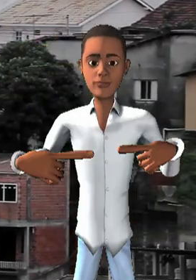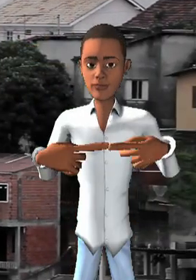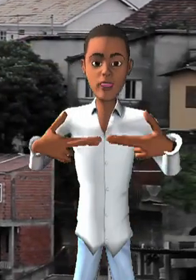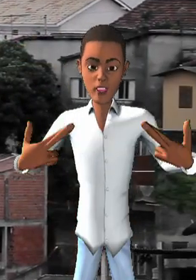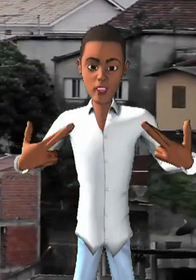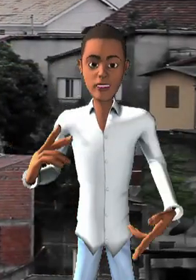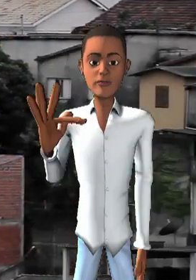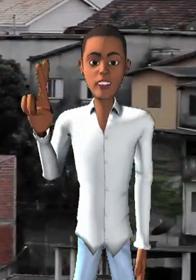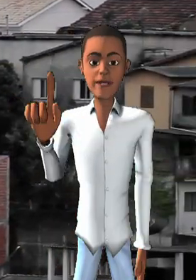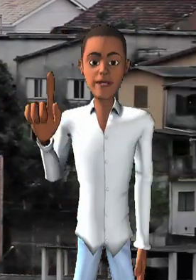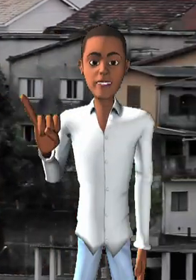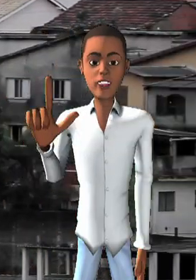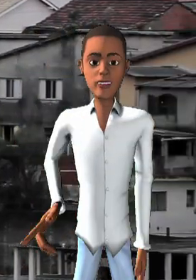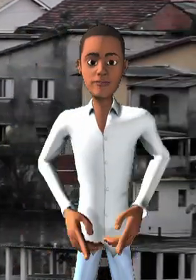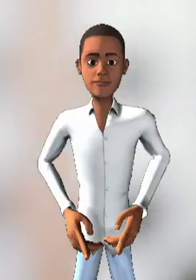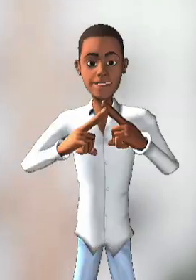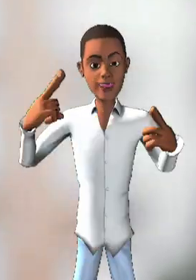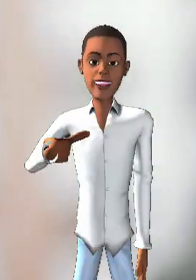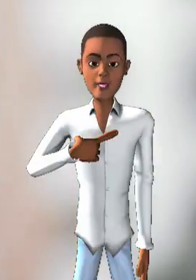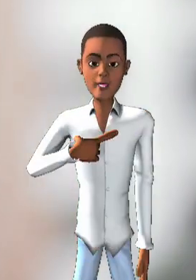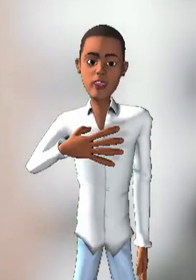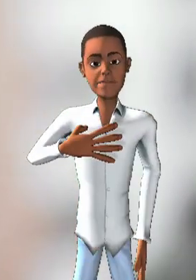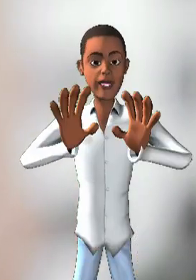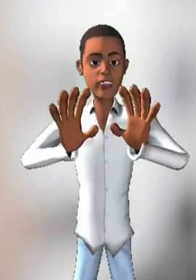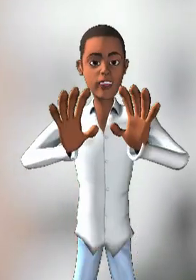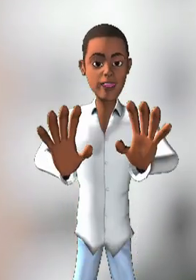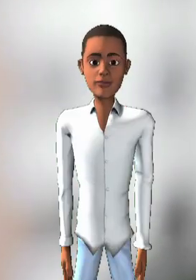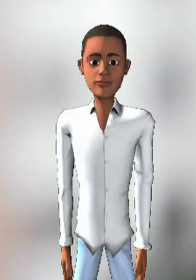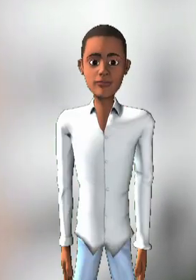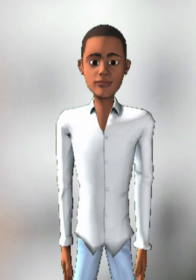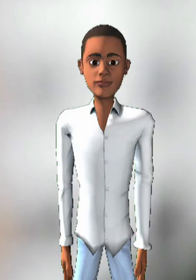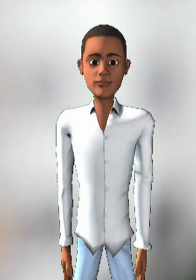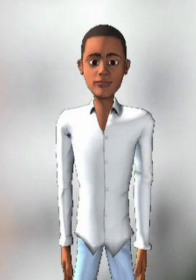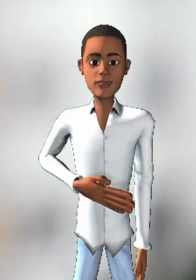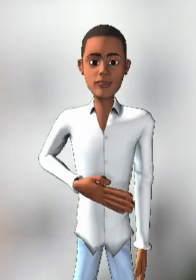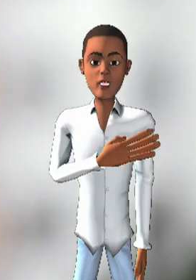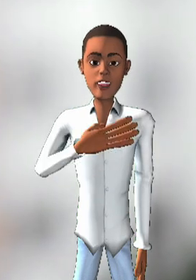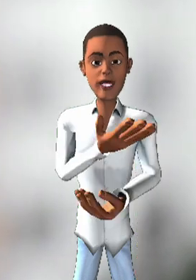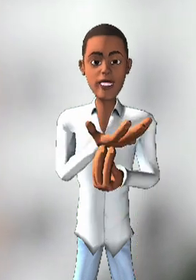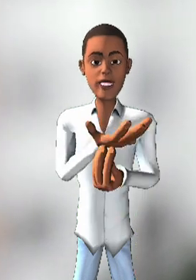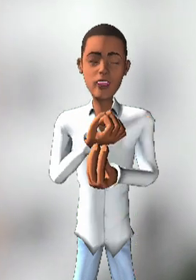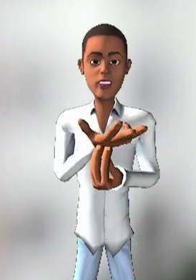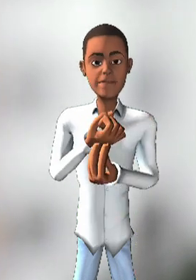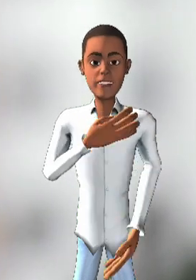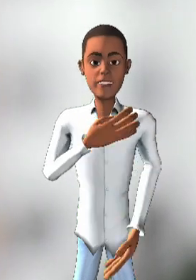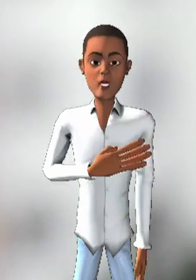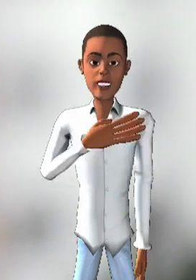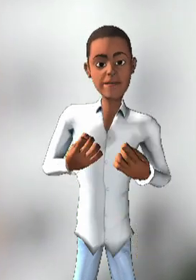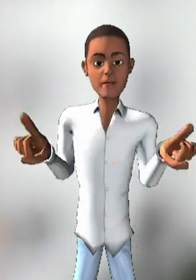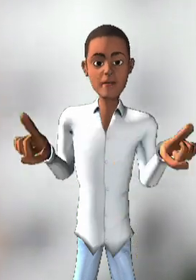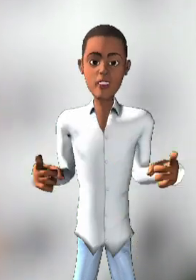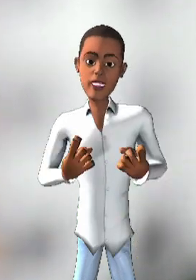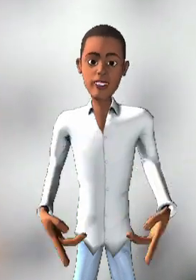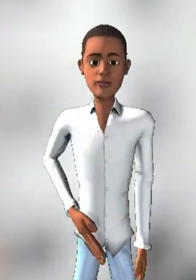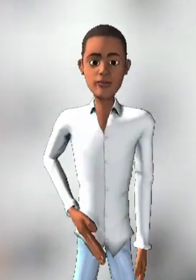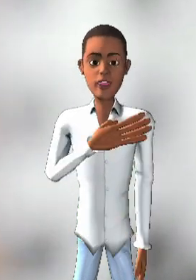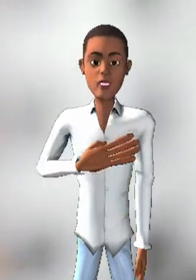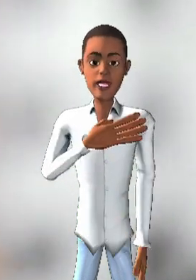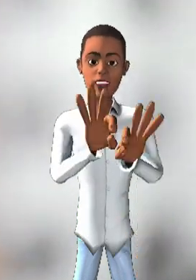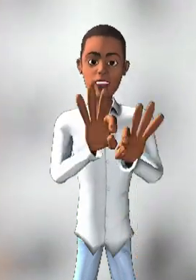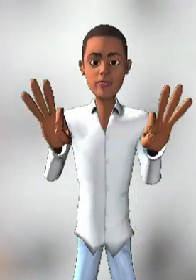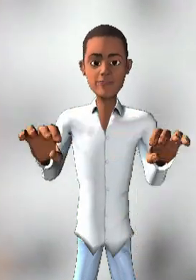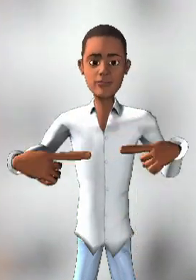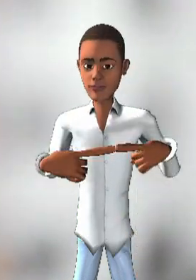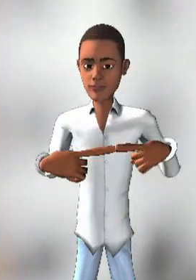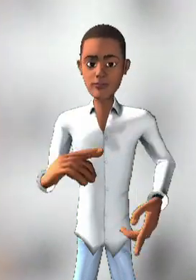canetas, pincéis, baquetas. Eu me via sempre assim. Eu gosto de arte, eu gosto de música, eu gosto de